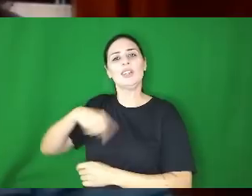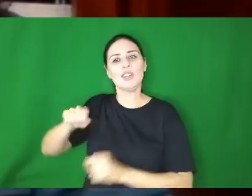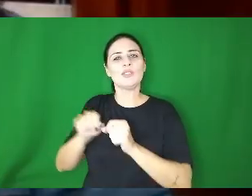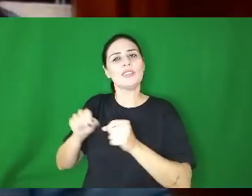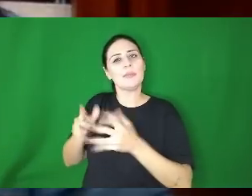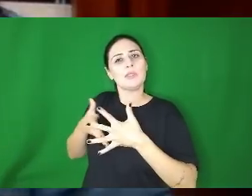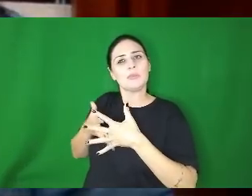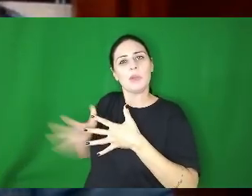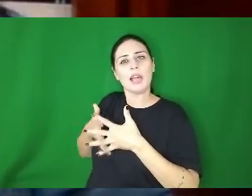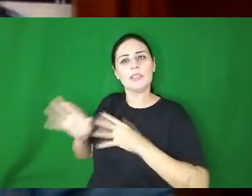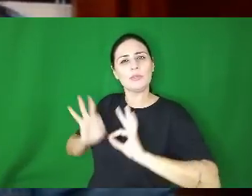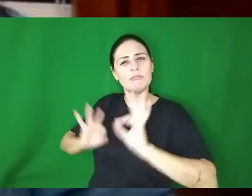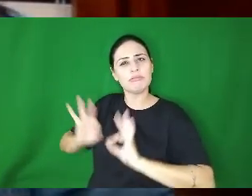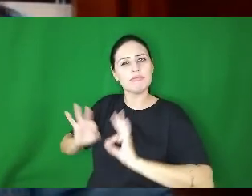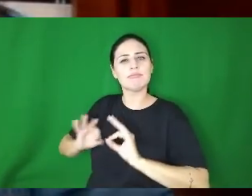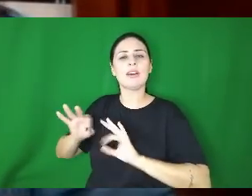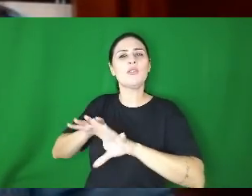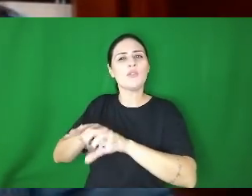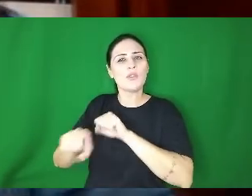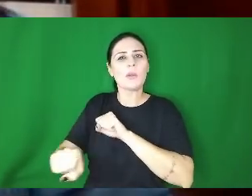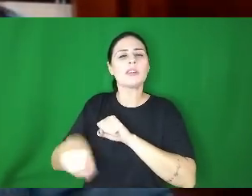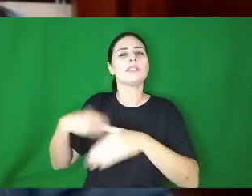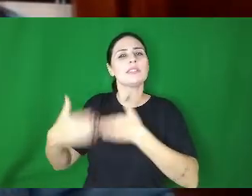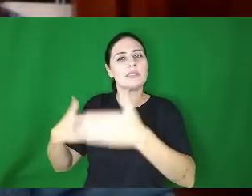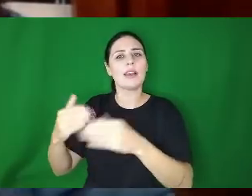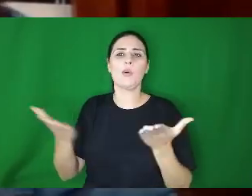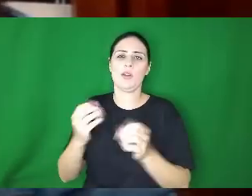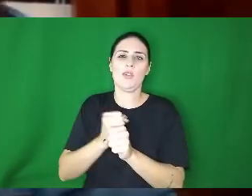percebendo um pouco esse processo que a criança está vivenciando.